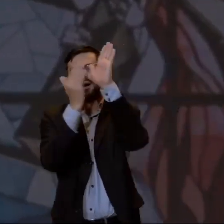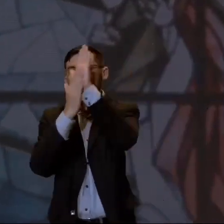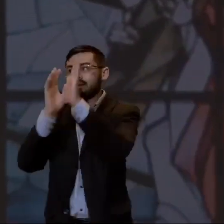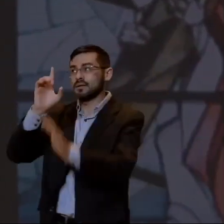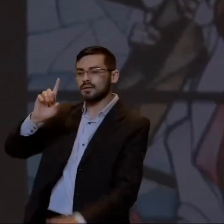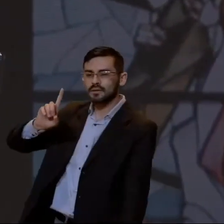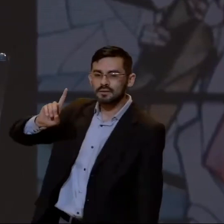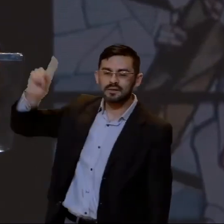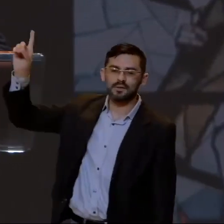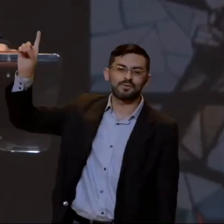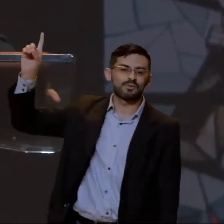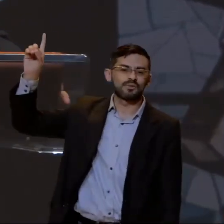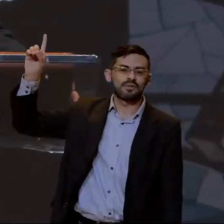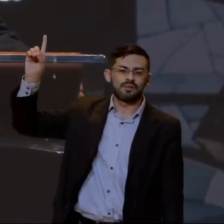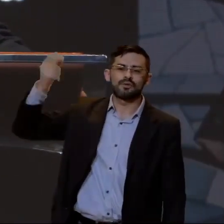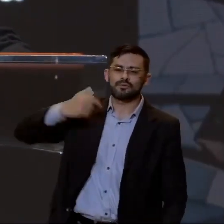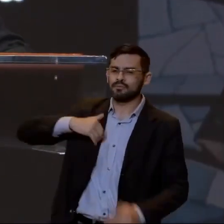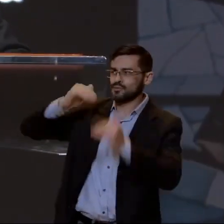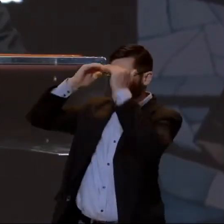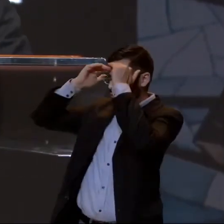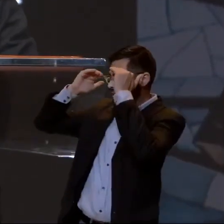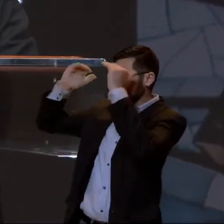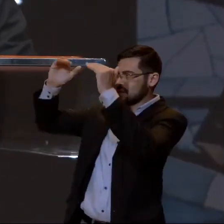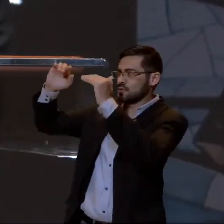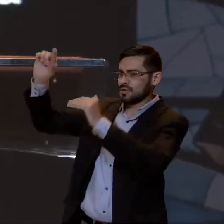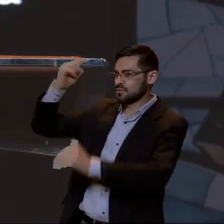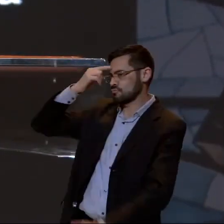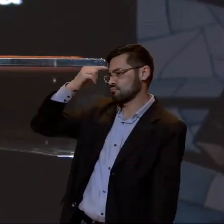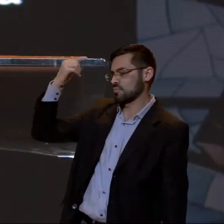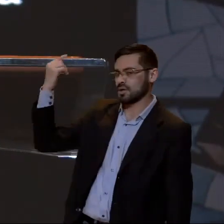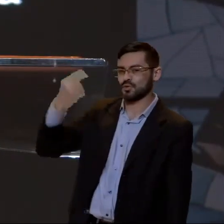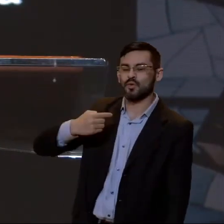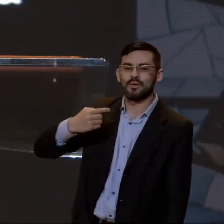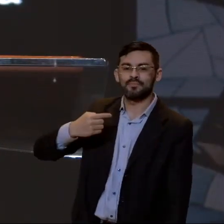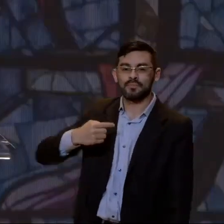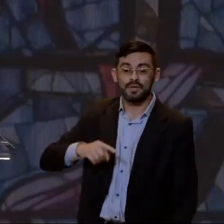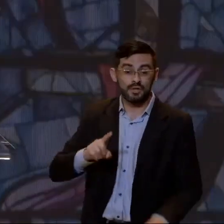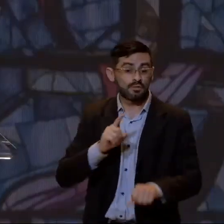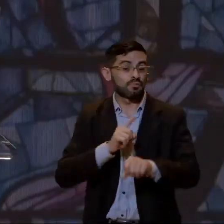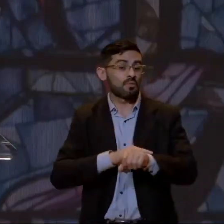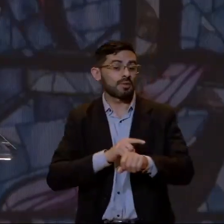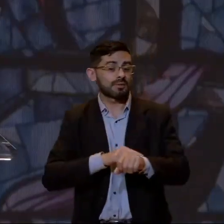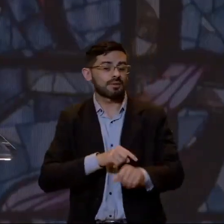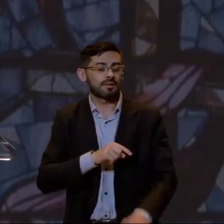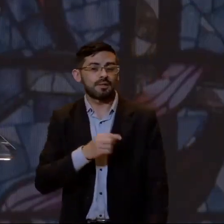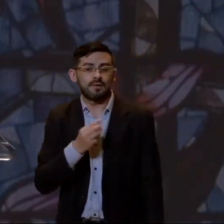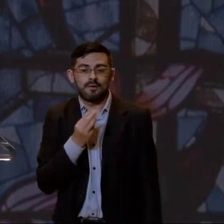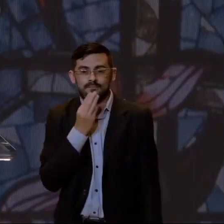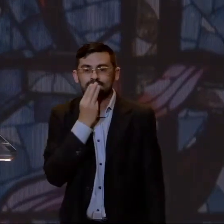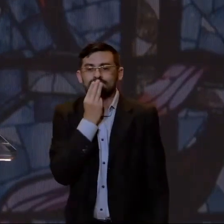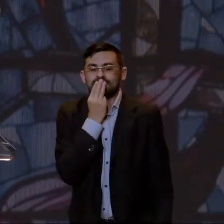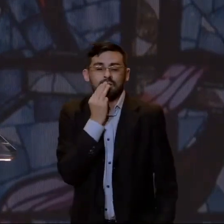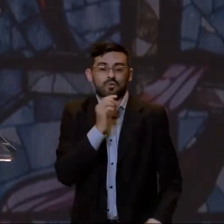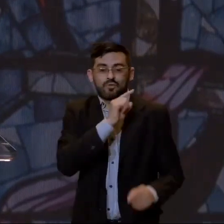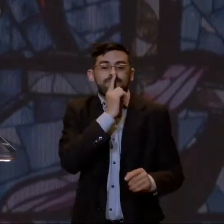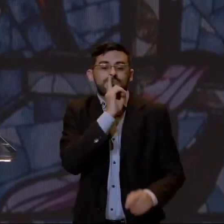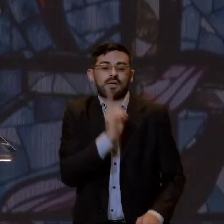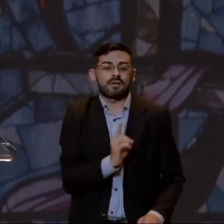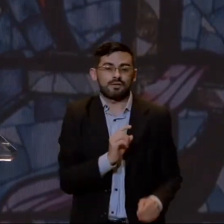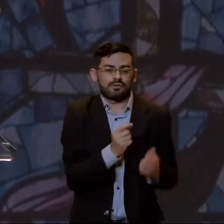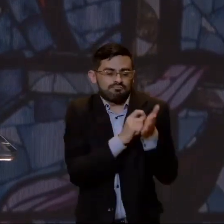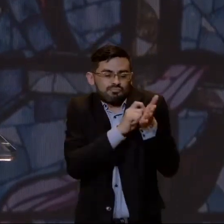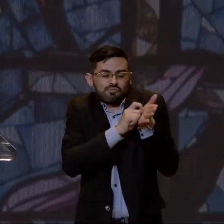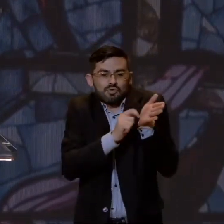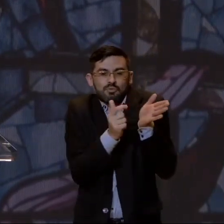vamos fazer aquilo que Deus pediu de nós. E quando Zacarias coloca na placa o nome, ele vai se